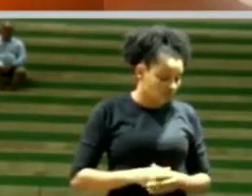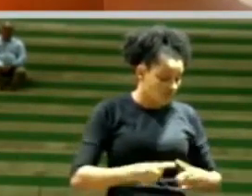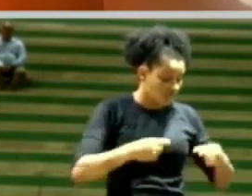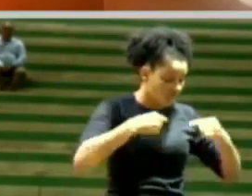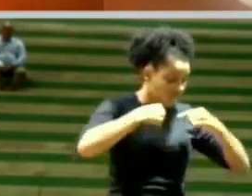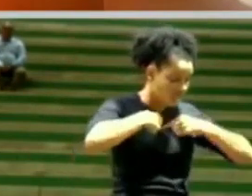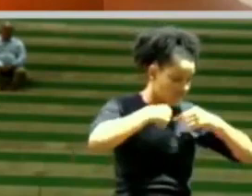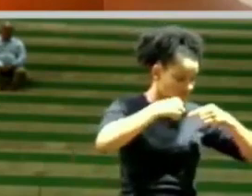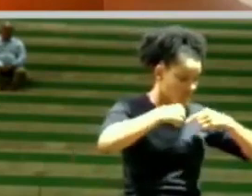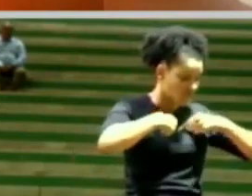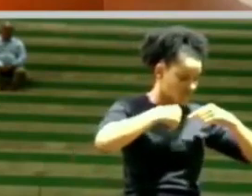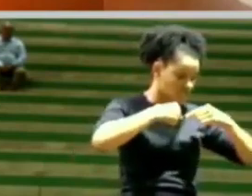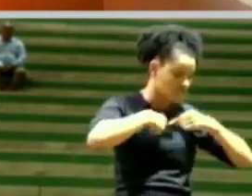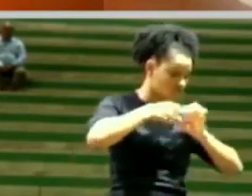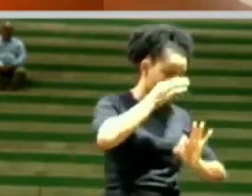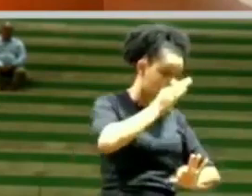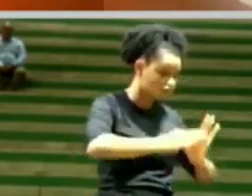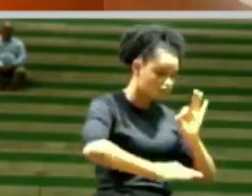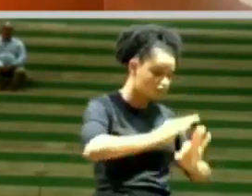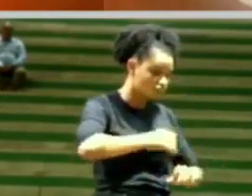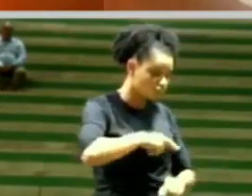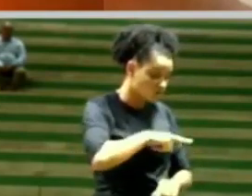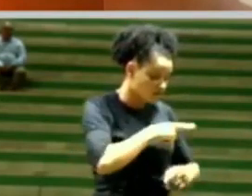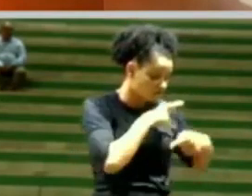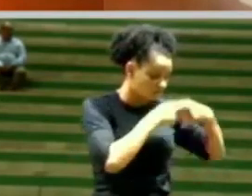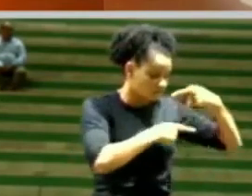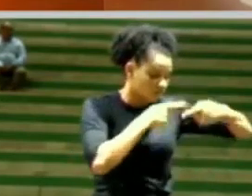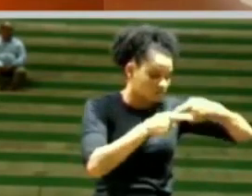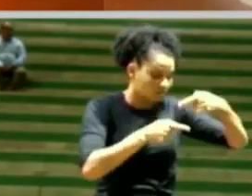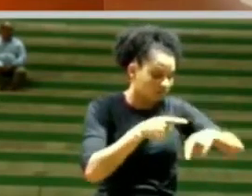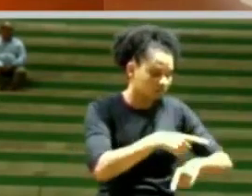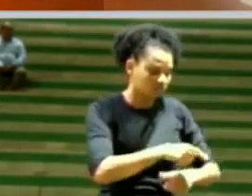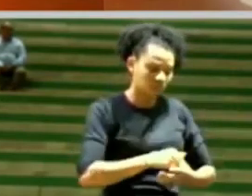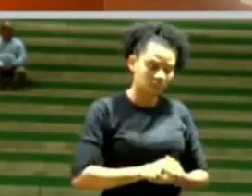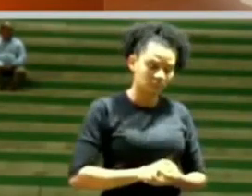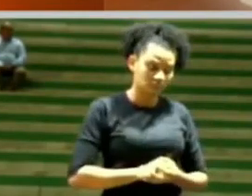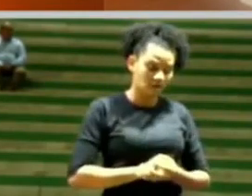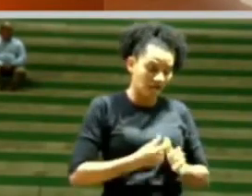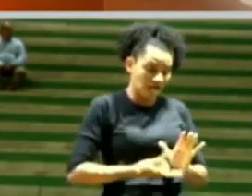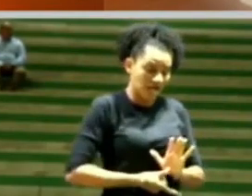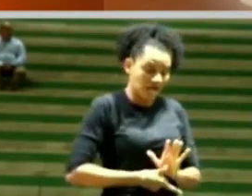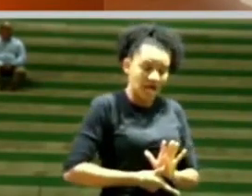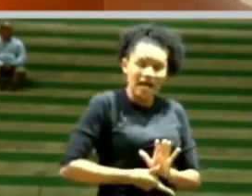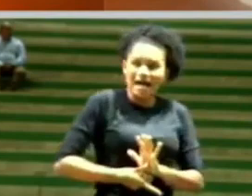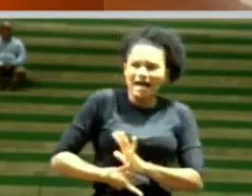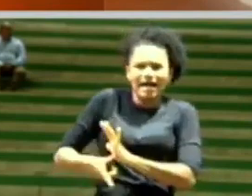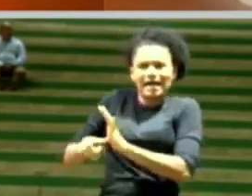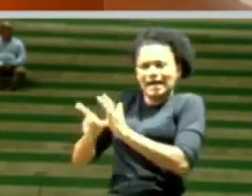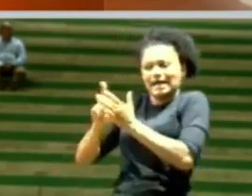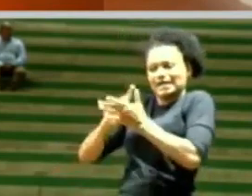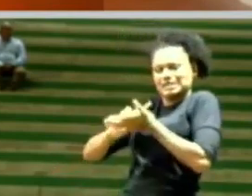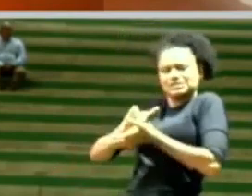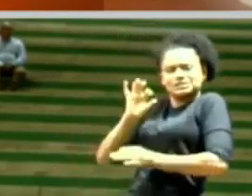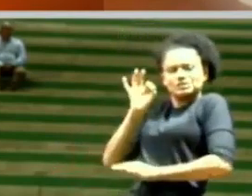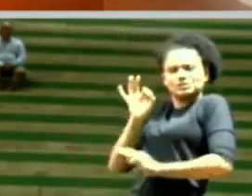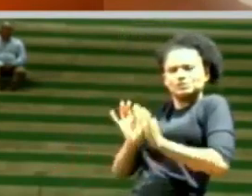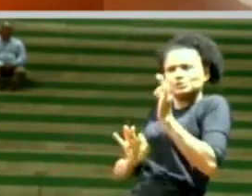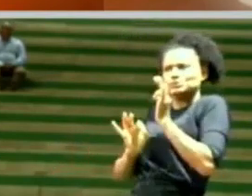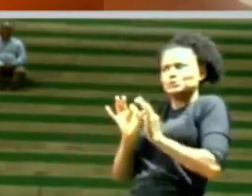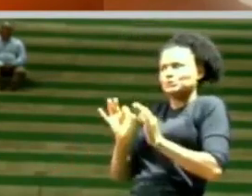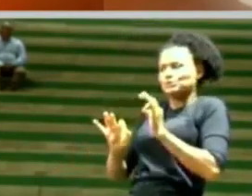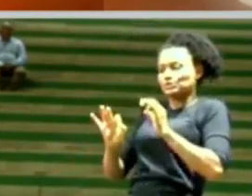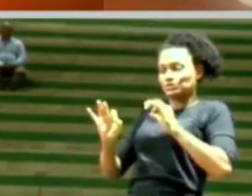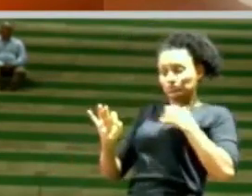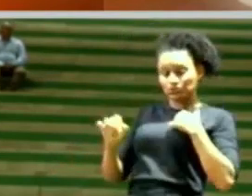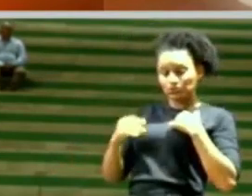Eu vou julgar esta geração. Aí antes que Deus julgue, ele entra entre